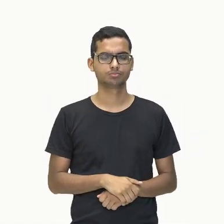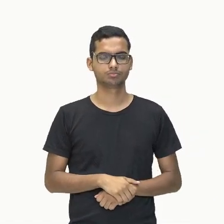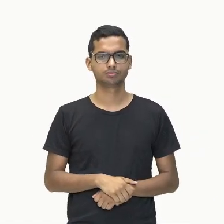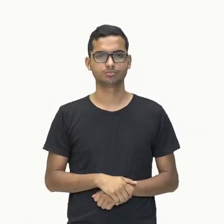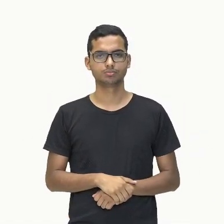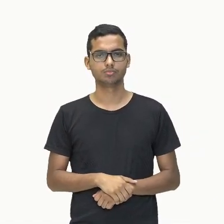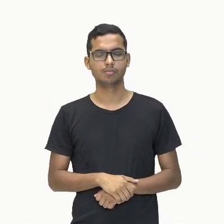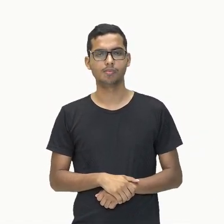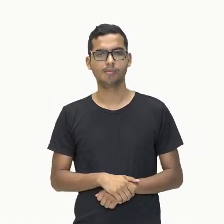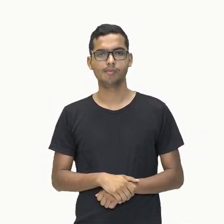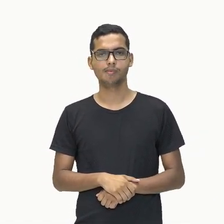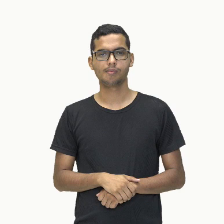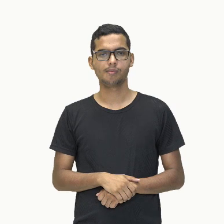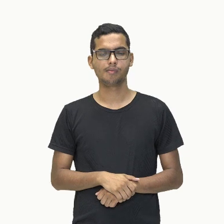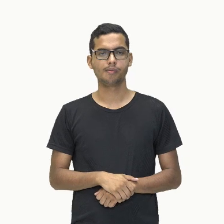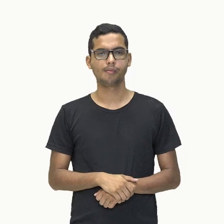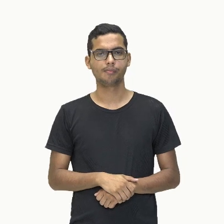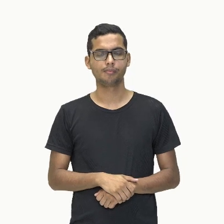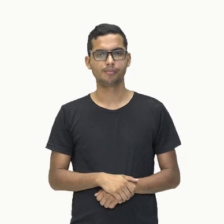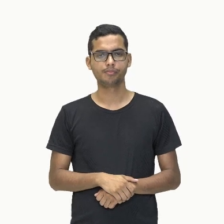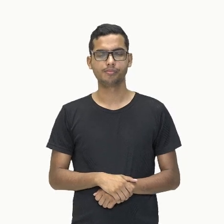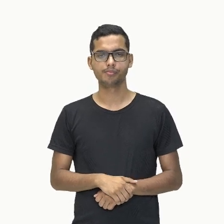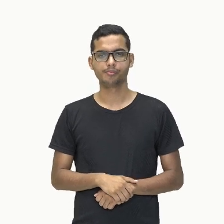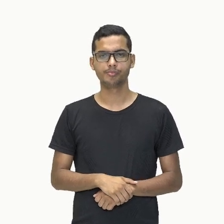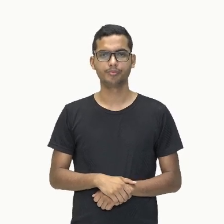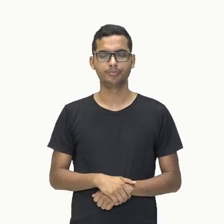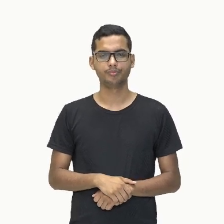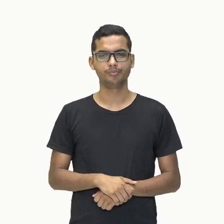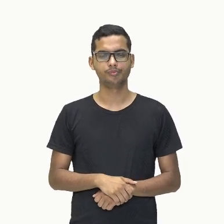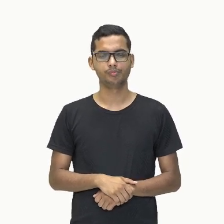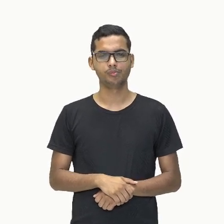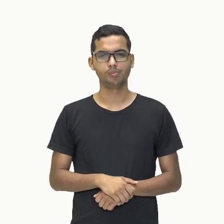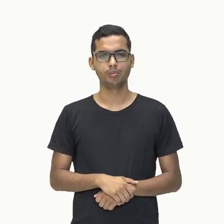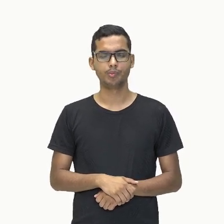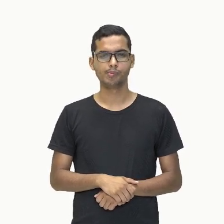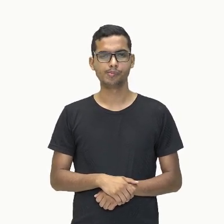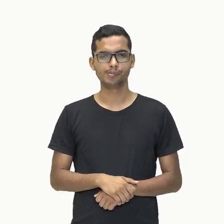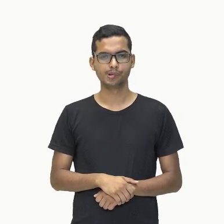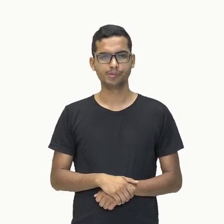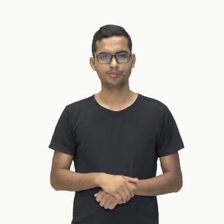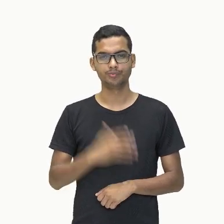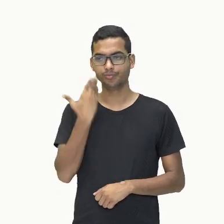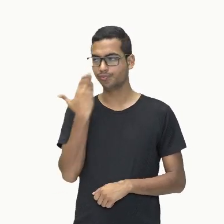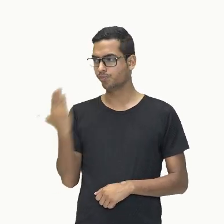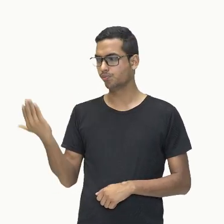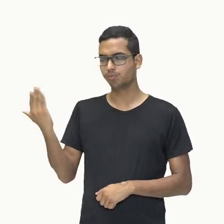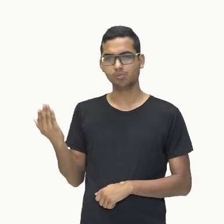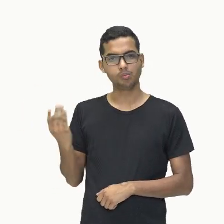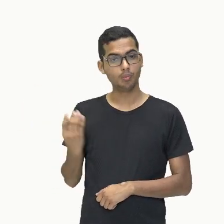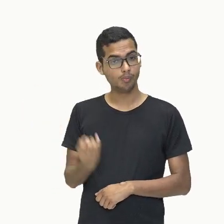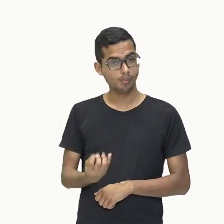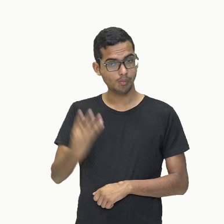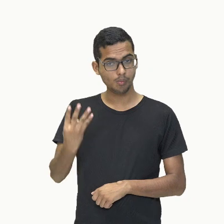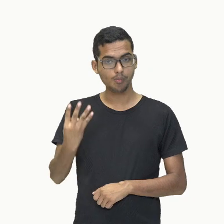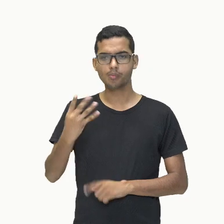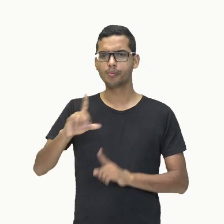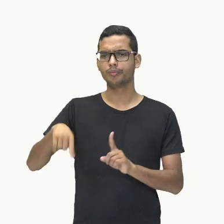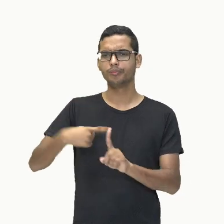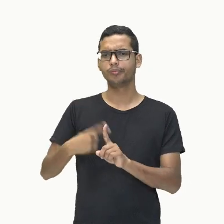na nossa equação geral, ó, quem é que está acompanhando o y? É o 4. 4 positivo, então, é o valor